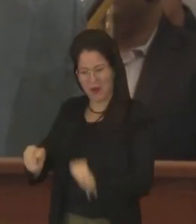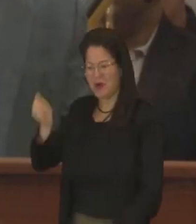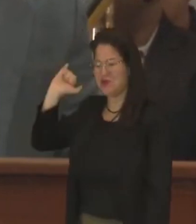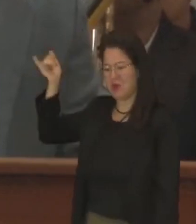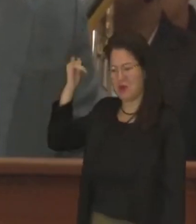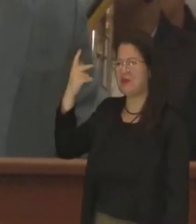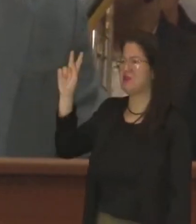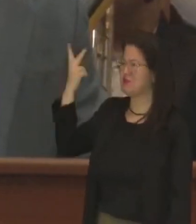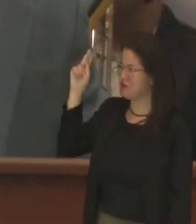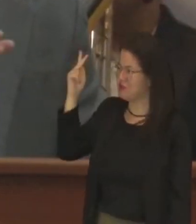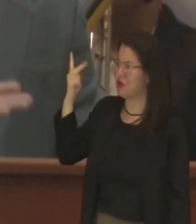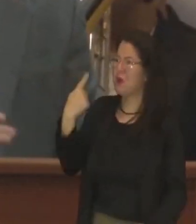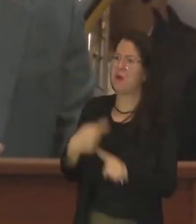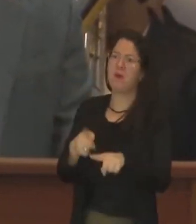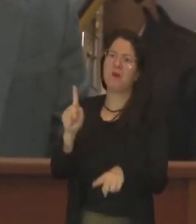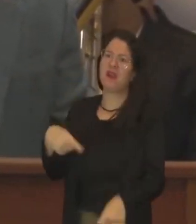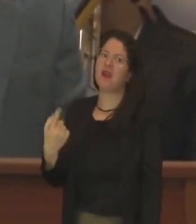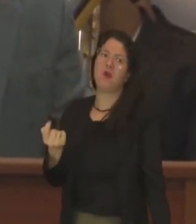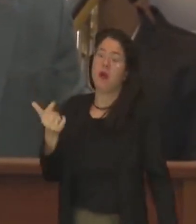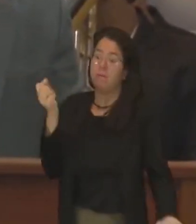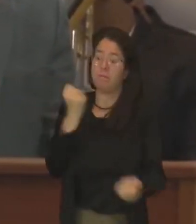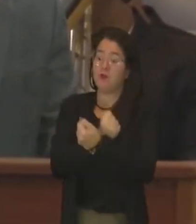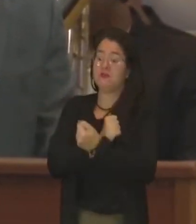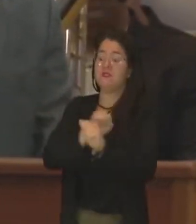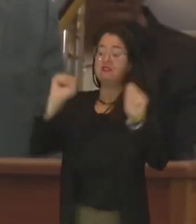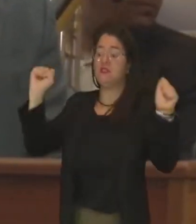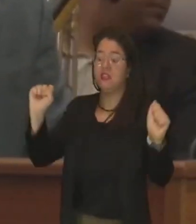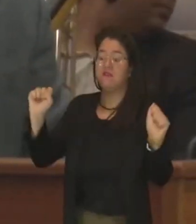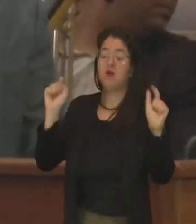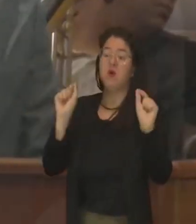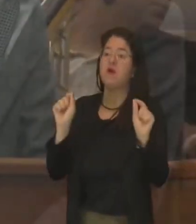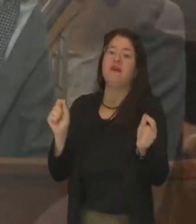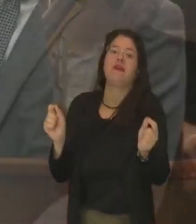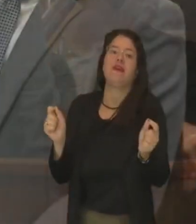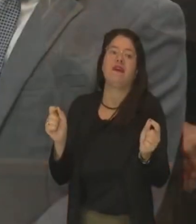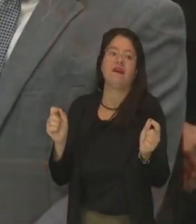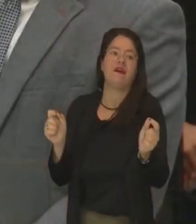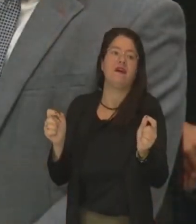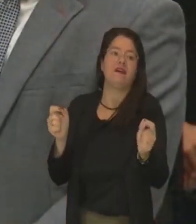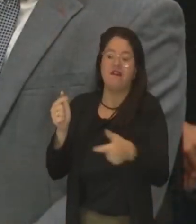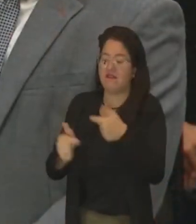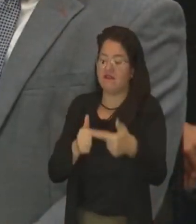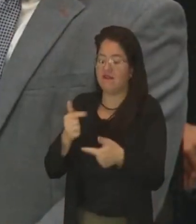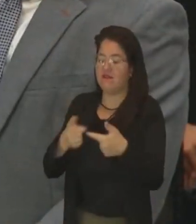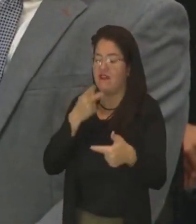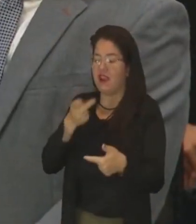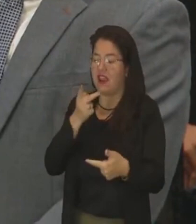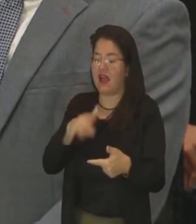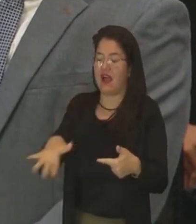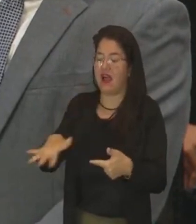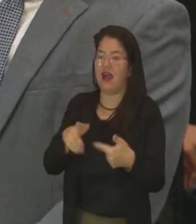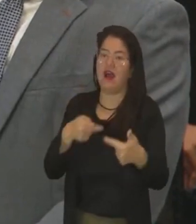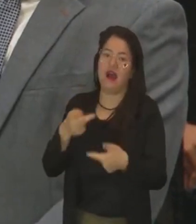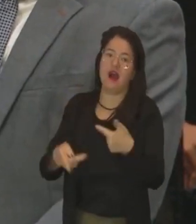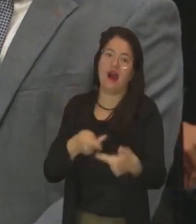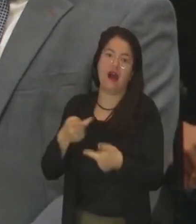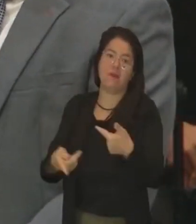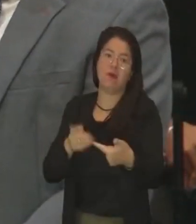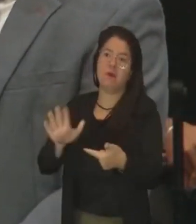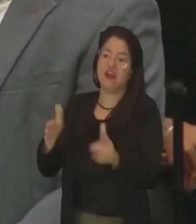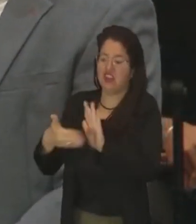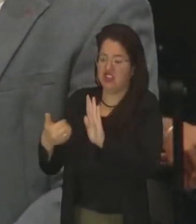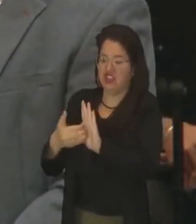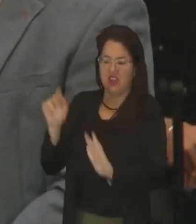suas histórias, porque é quase impossível trabalhar no ambiente como o irmão trabalha, sem que tenhamos as